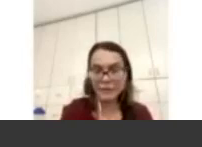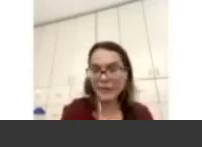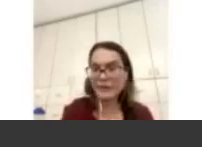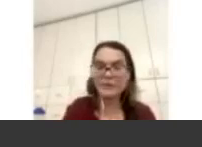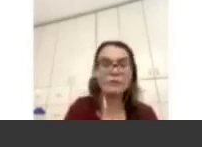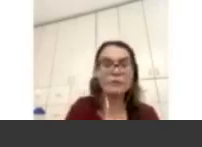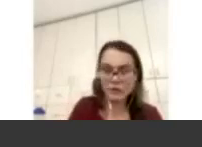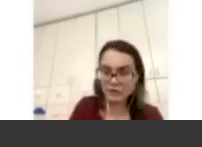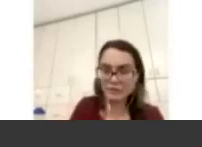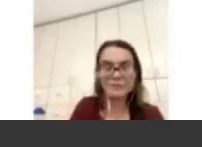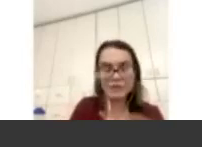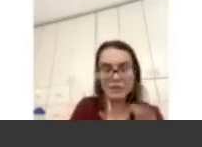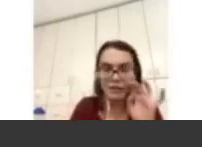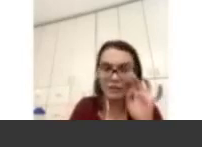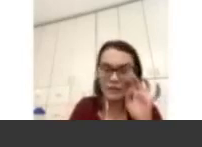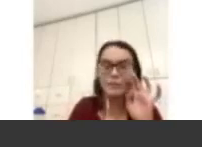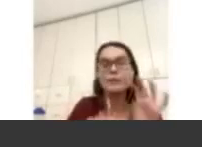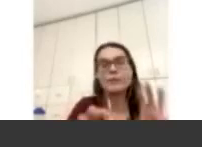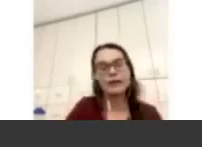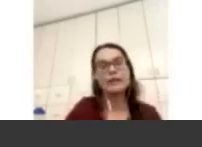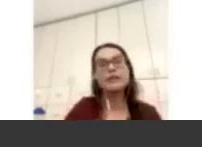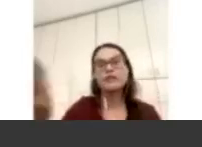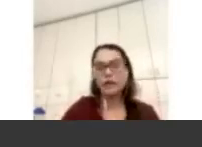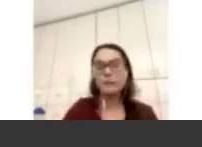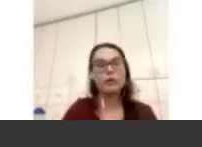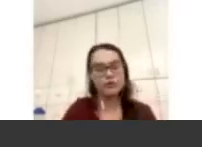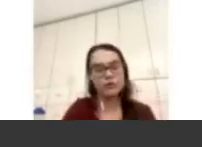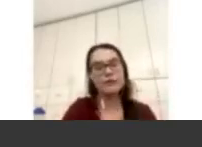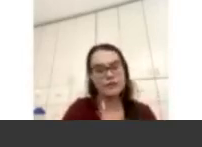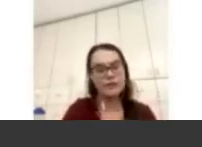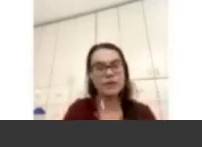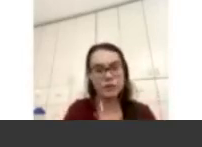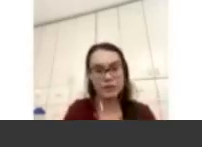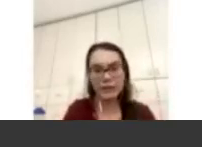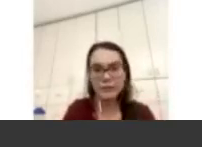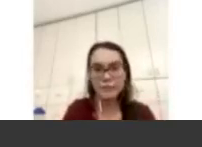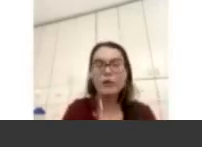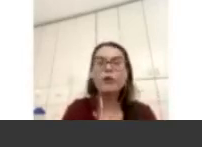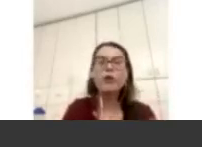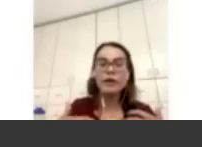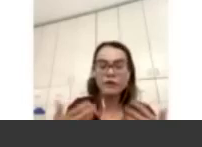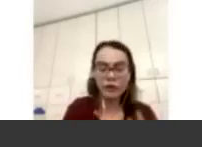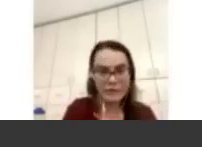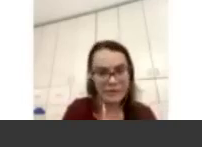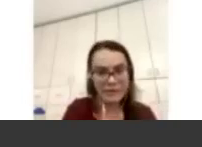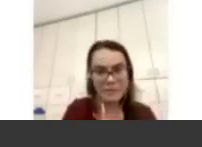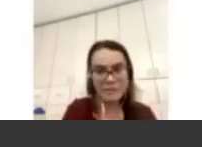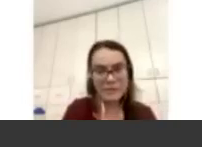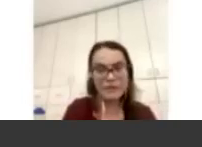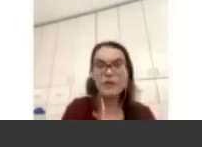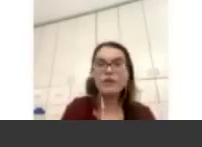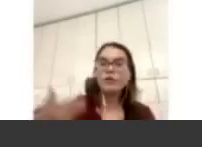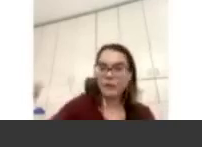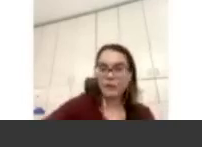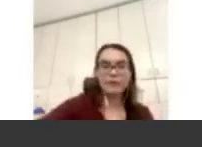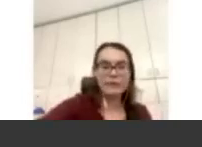atenção primária, se não for manejado na atenção primária, já para onde ele vai ser direcionado, como é que eu vou aconselhar